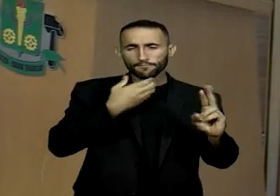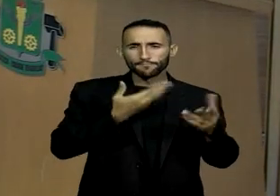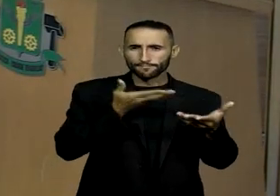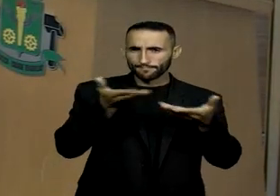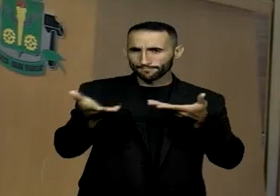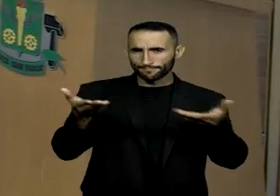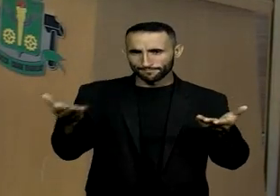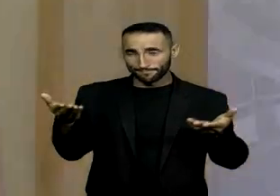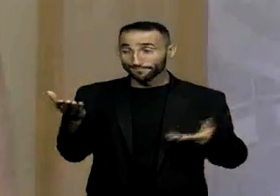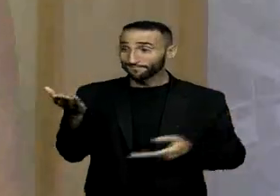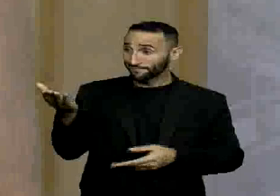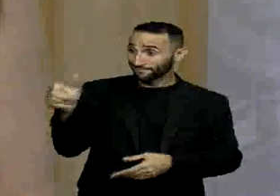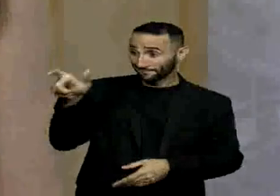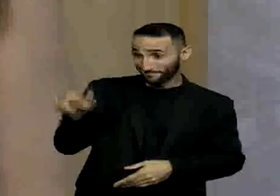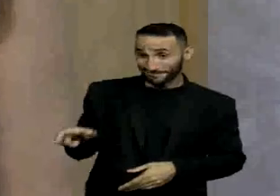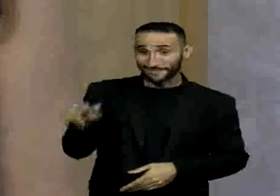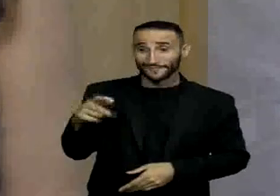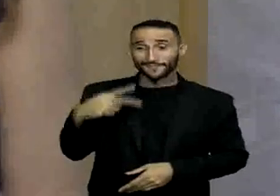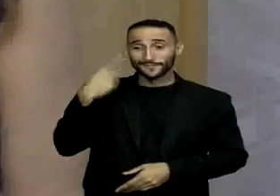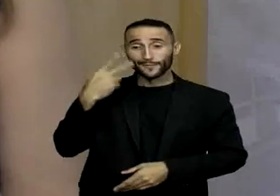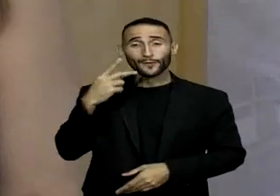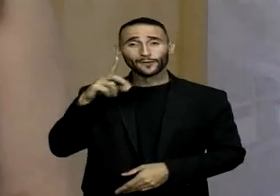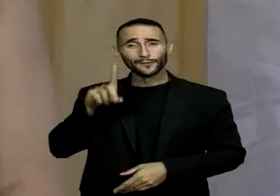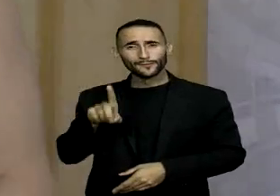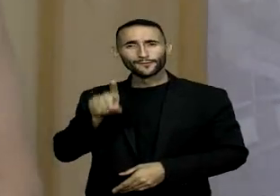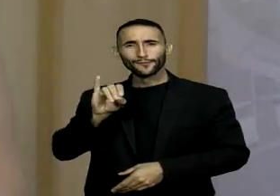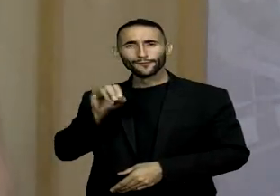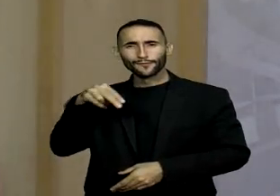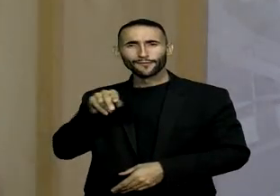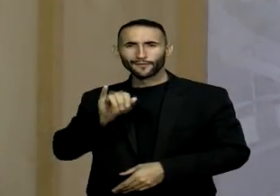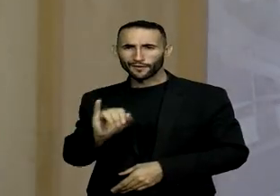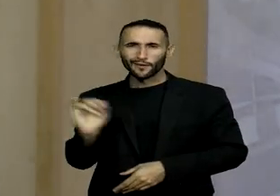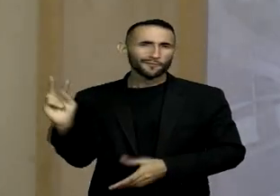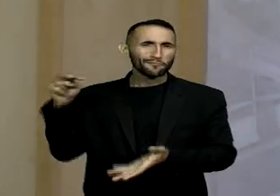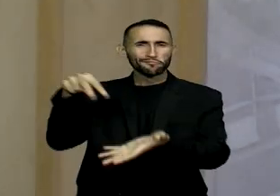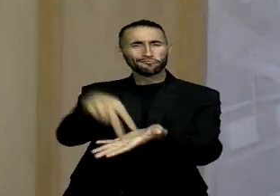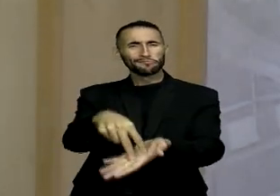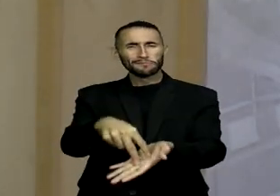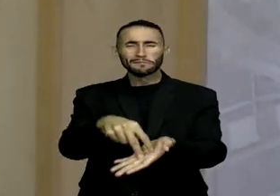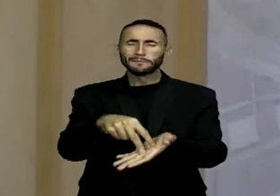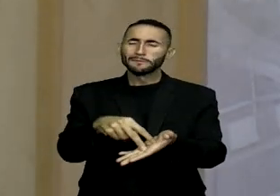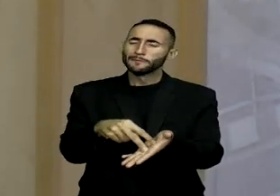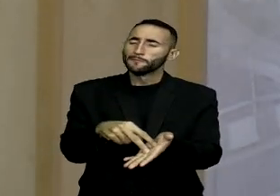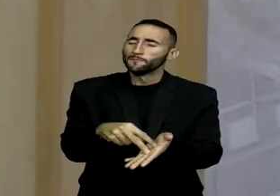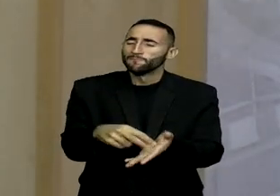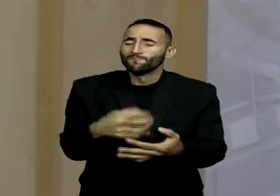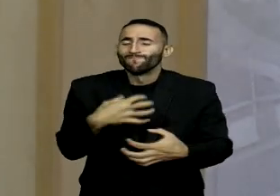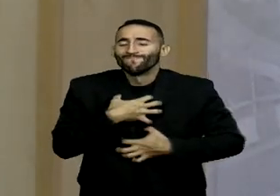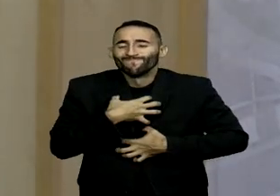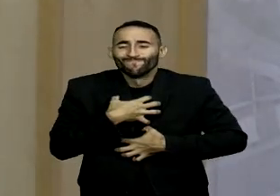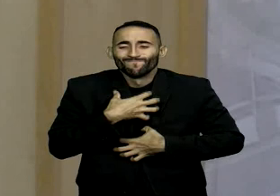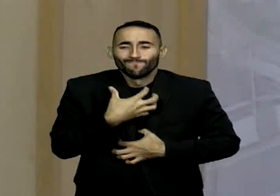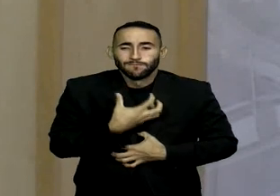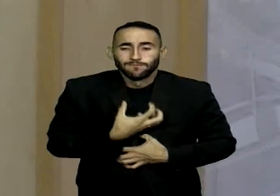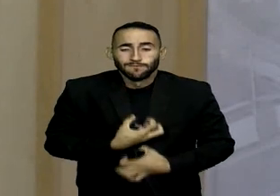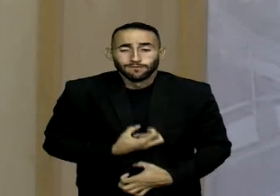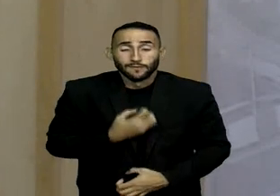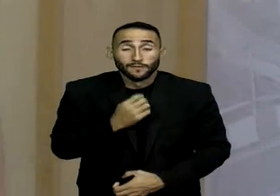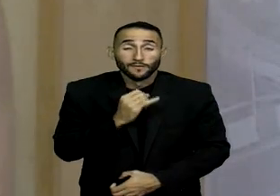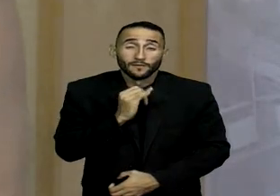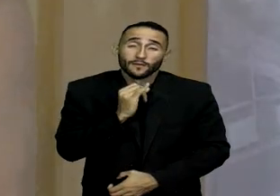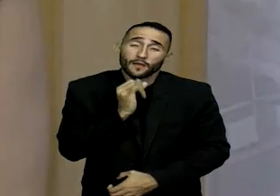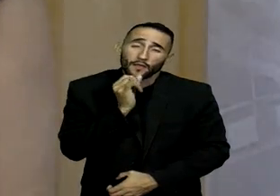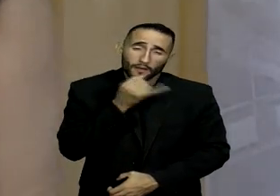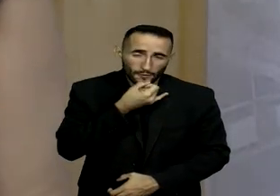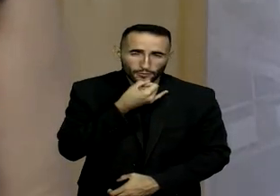vereador Dinei Simão. E com muita tristeza que eu venho a essa tribuna, mas eu não posso me omitir com relação a essa